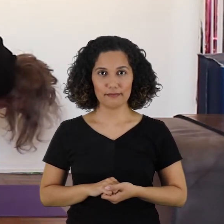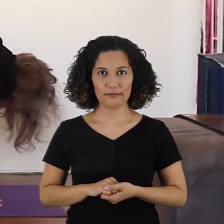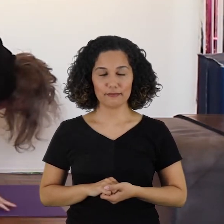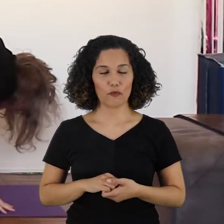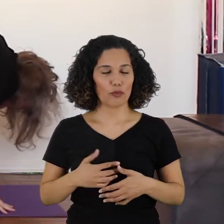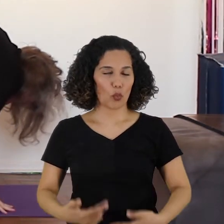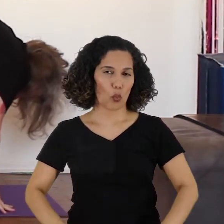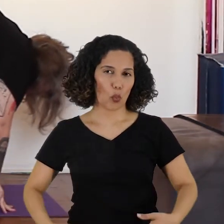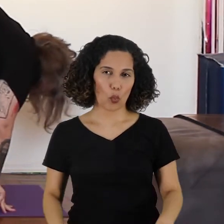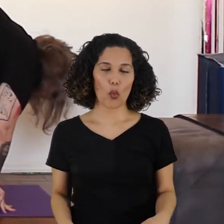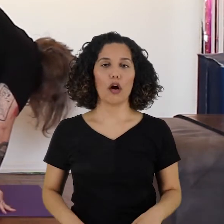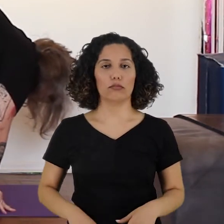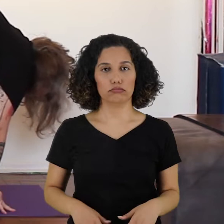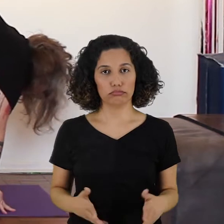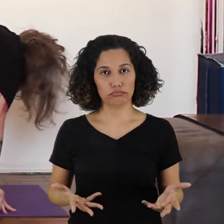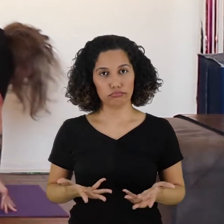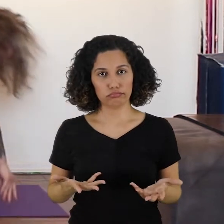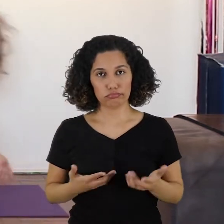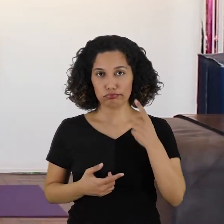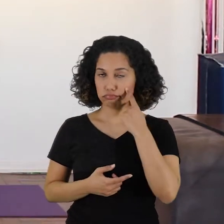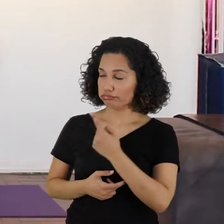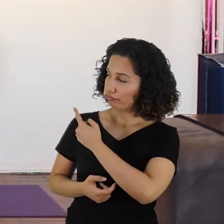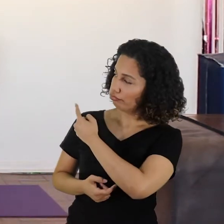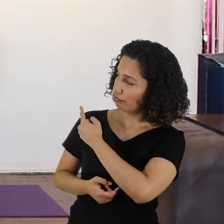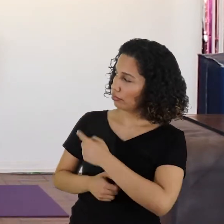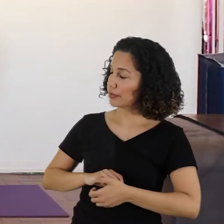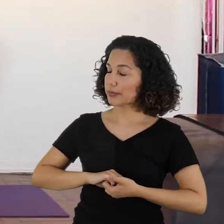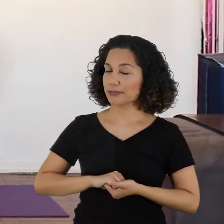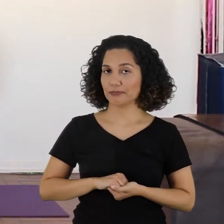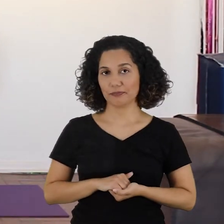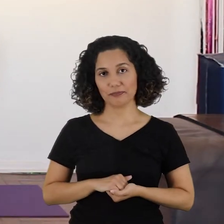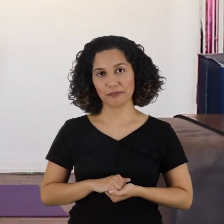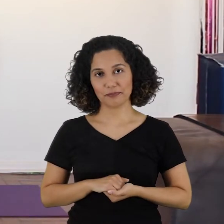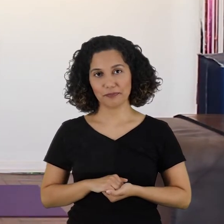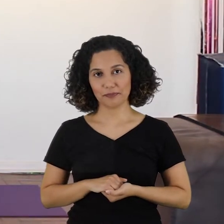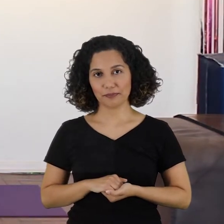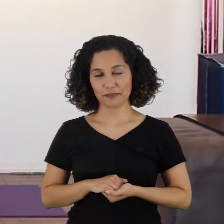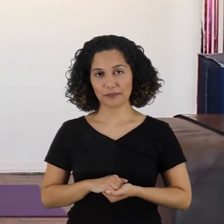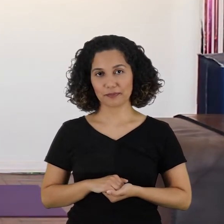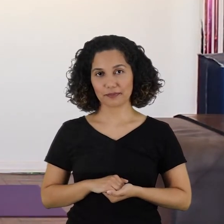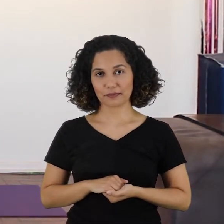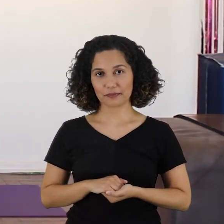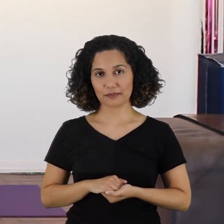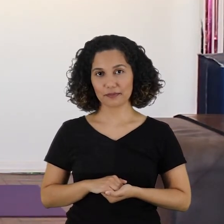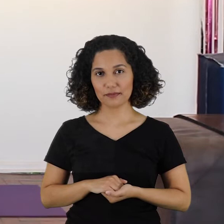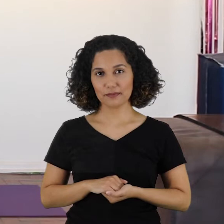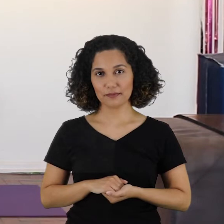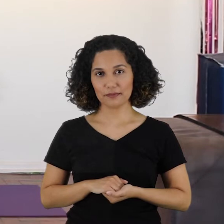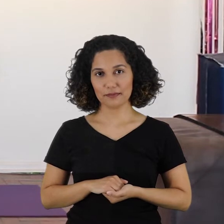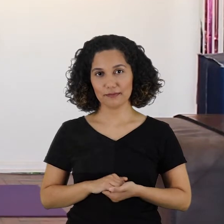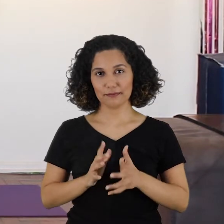Desfaz os braços, leva seu pé esquerdo lá para trás, coloca o joelho esquerdo no